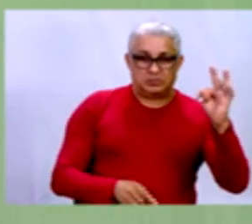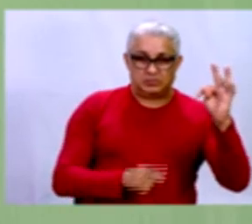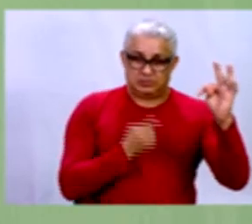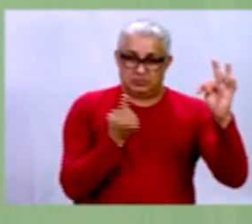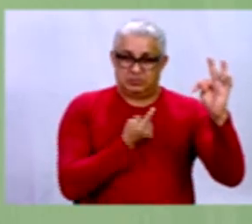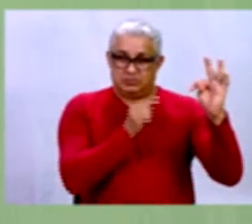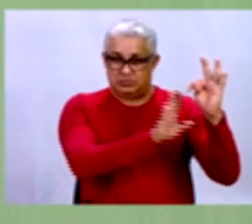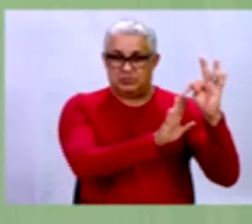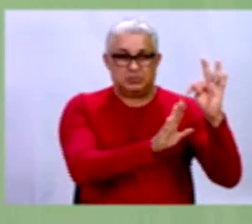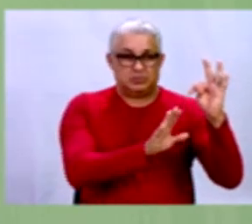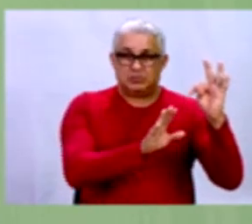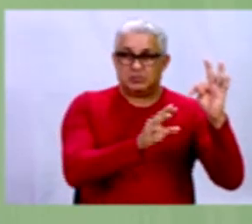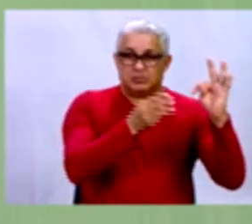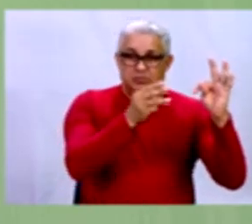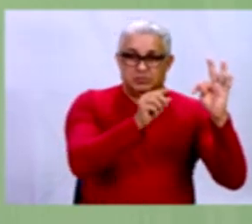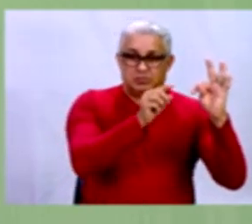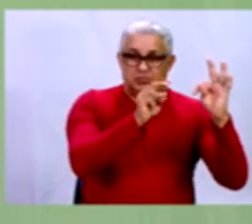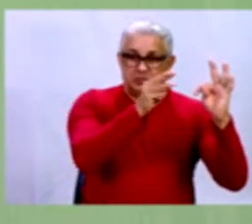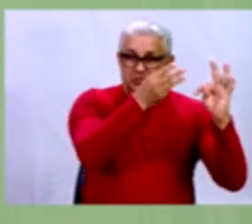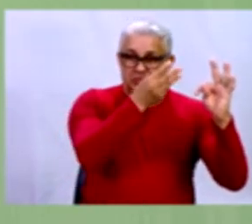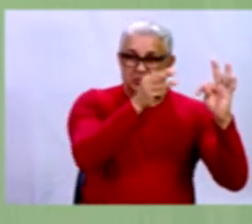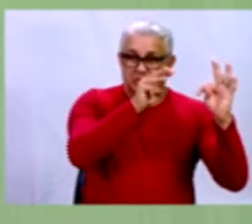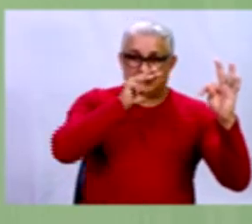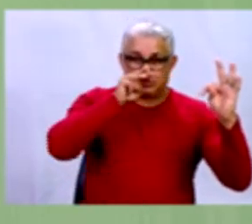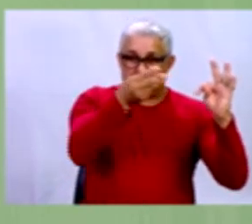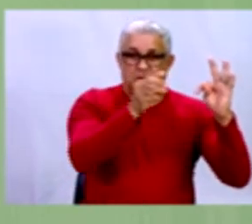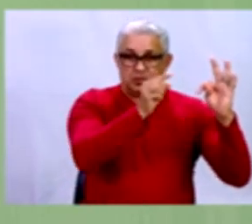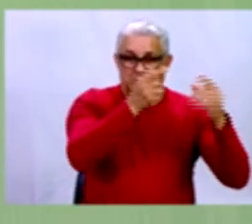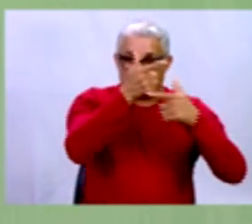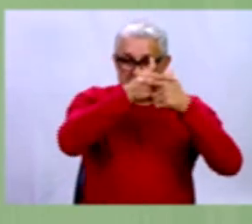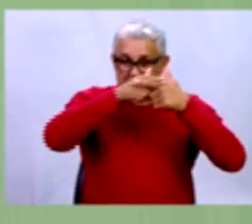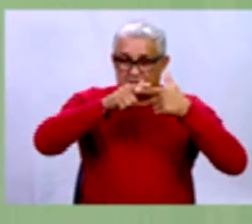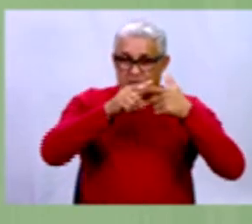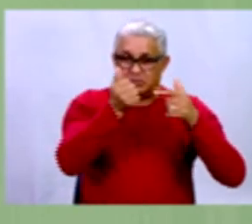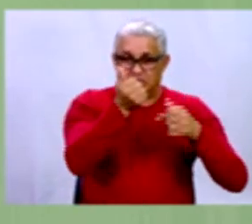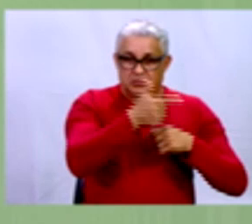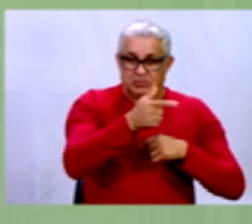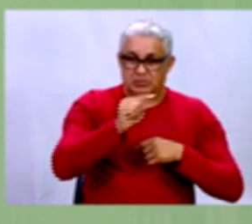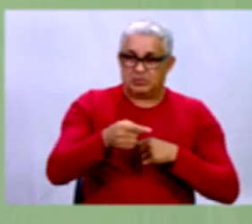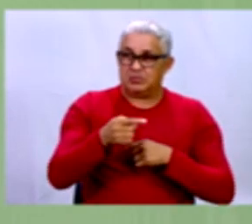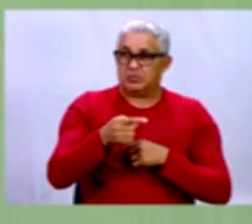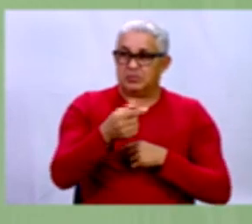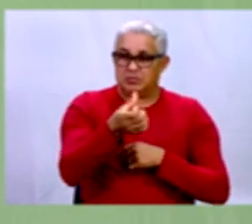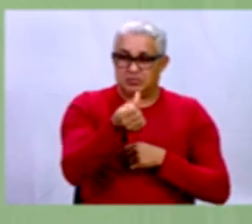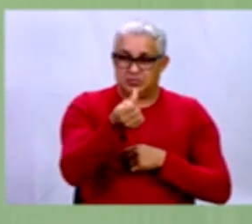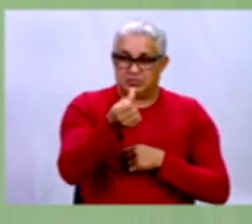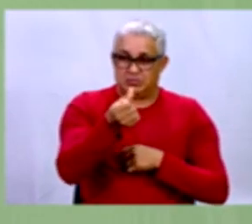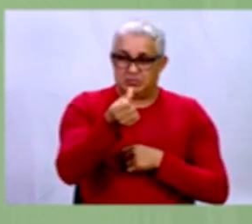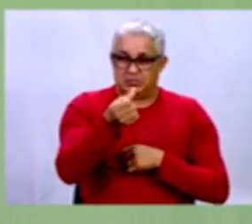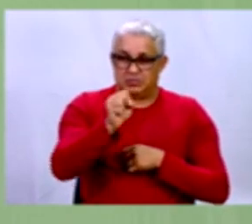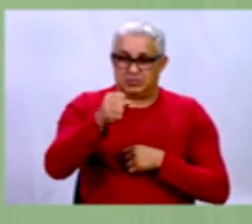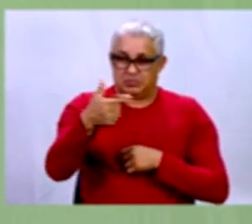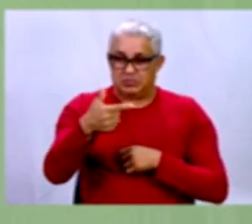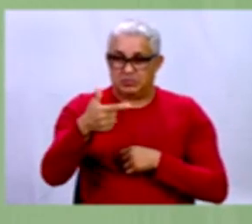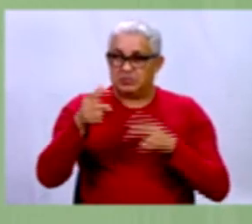né? T é igual a 3.000 divididos por 12,682. T é igual